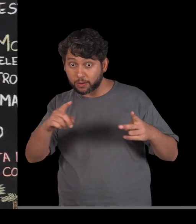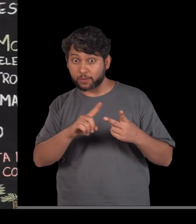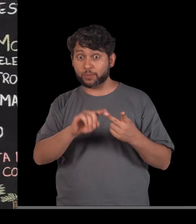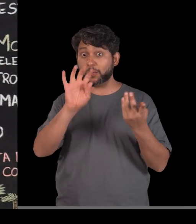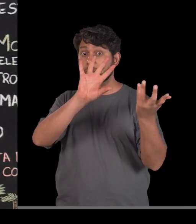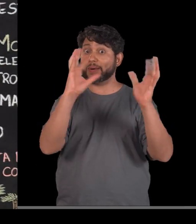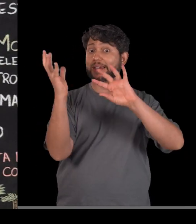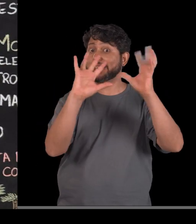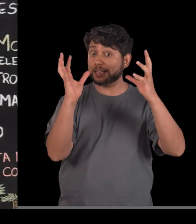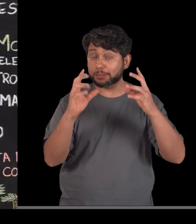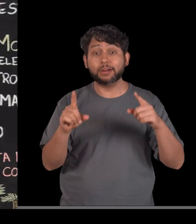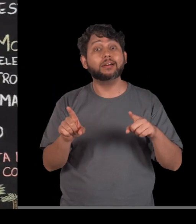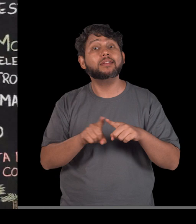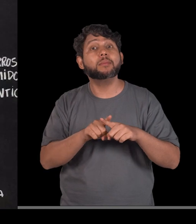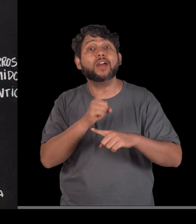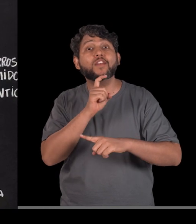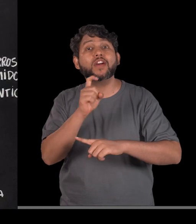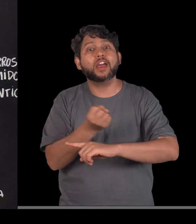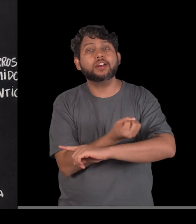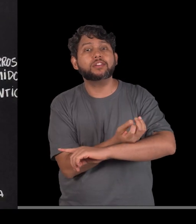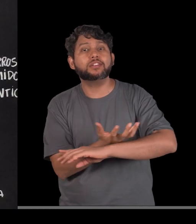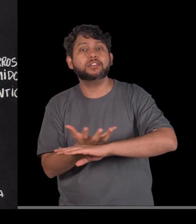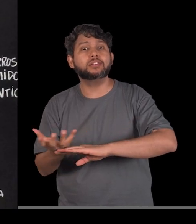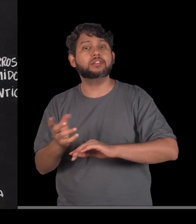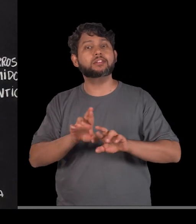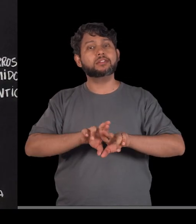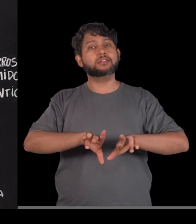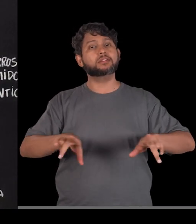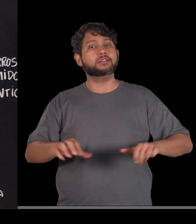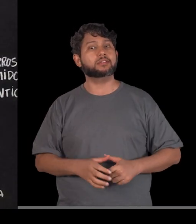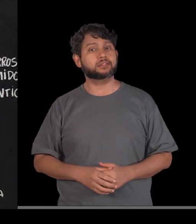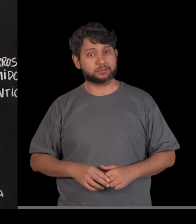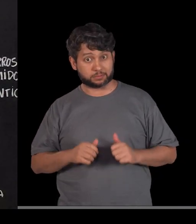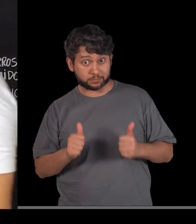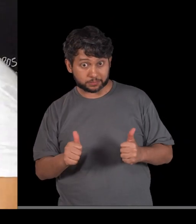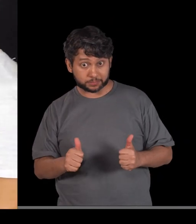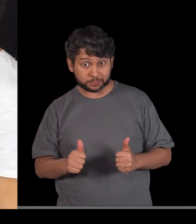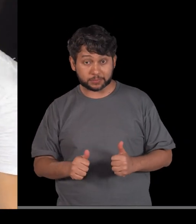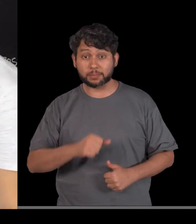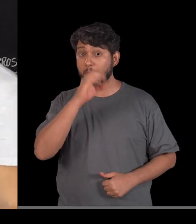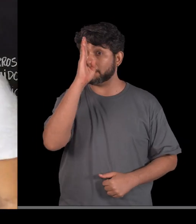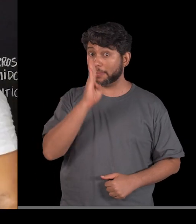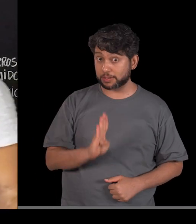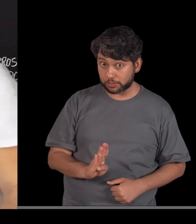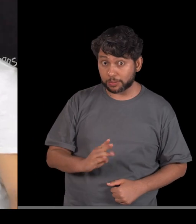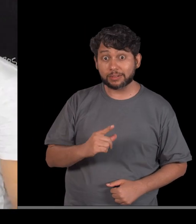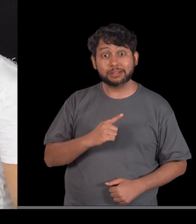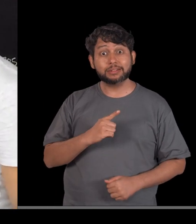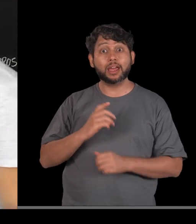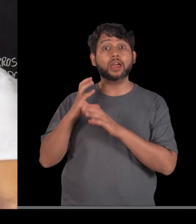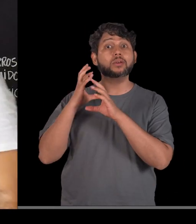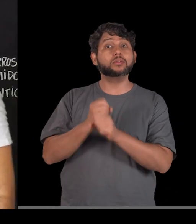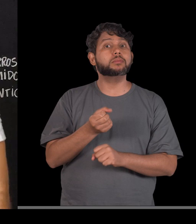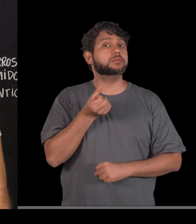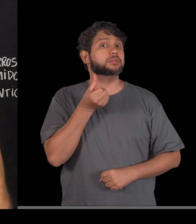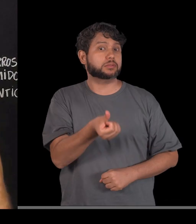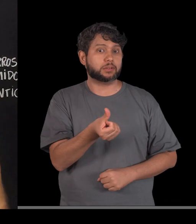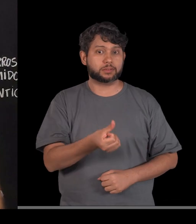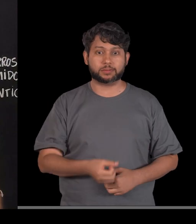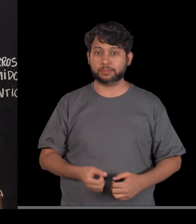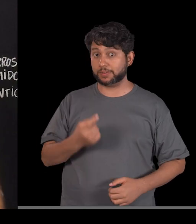e vegetação. Tudo bem isso? Tranquilo. São 6 os domínios